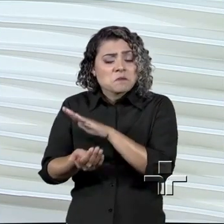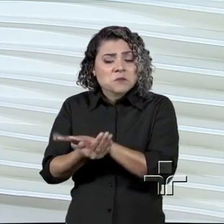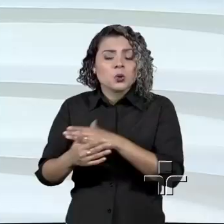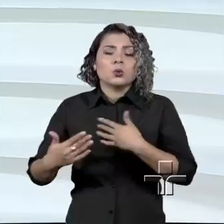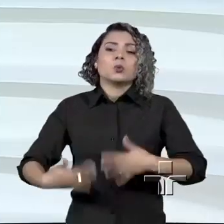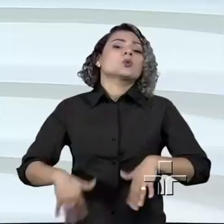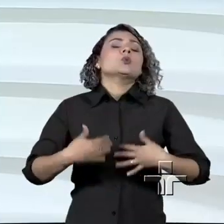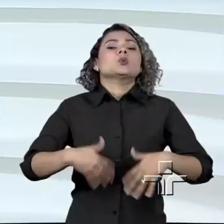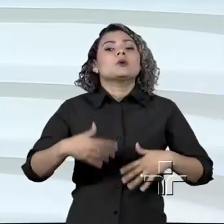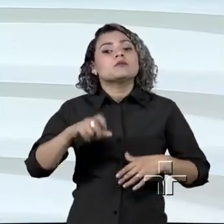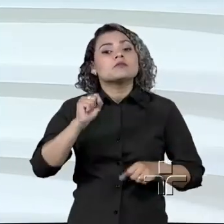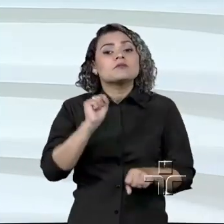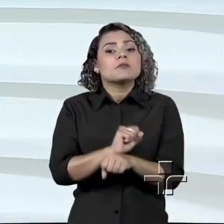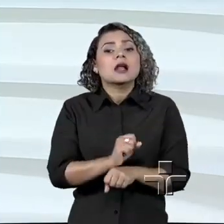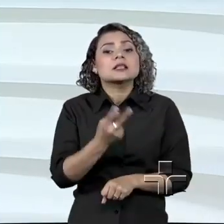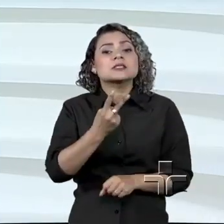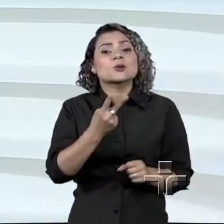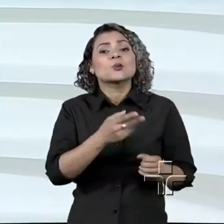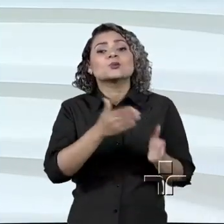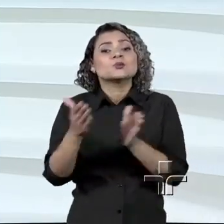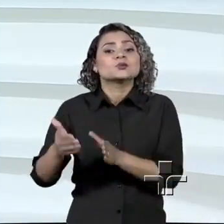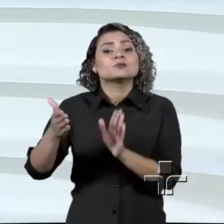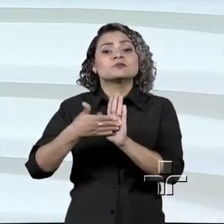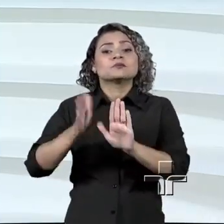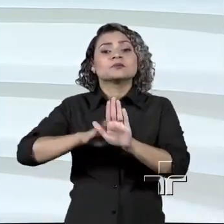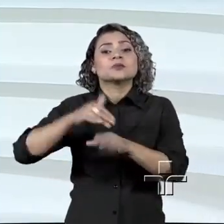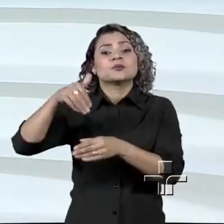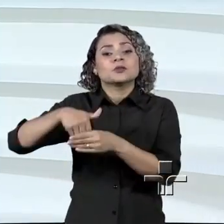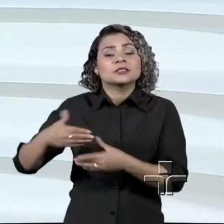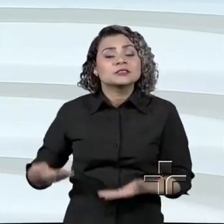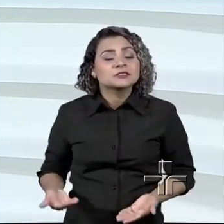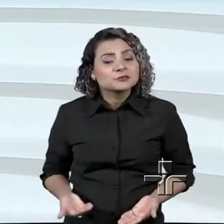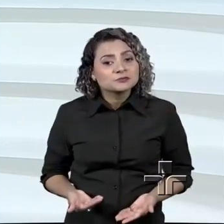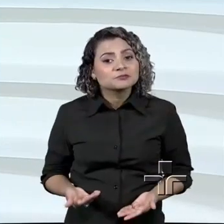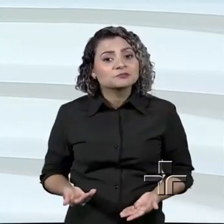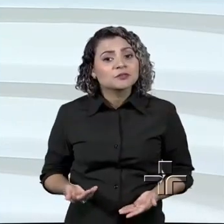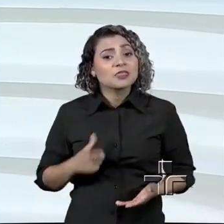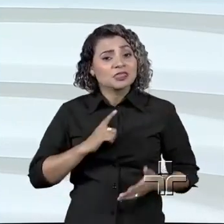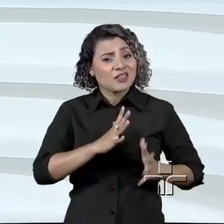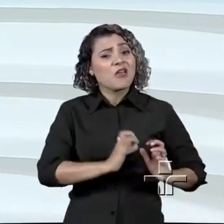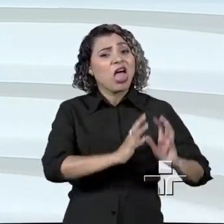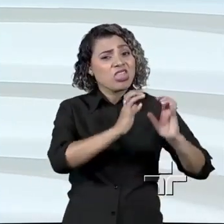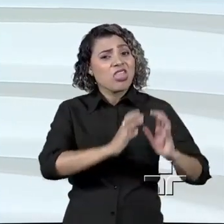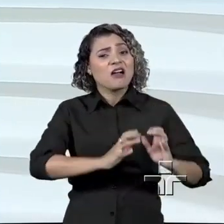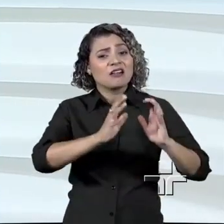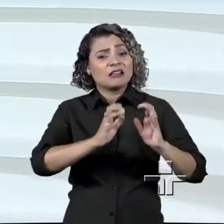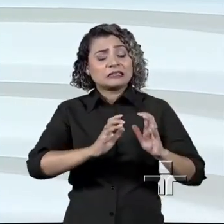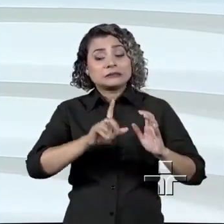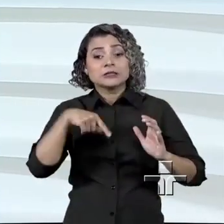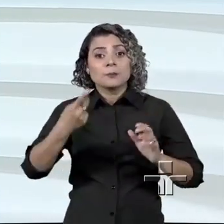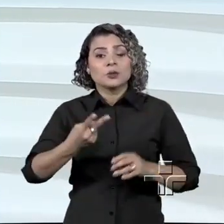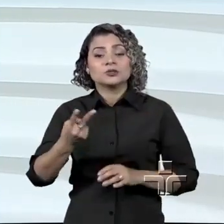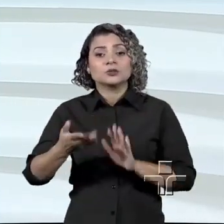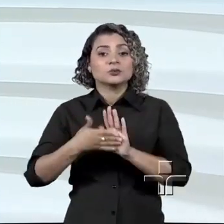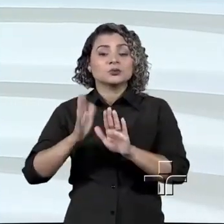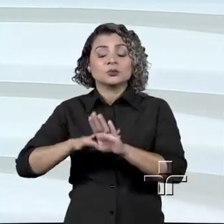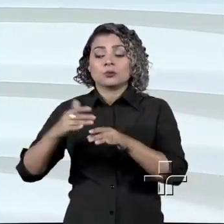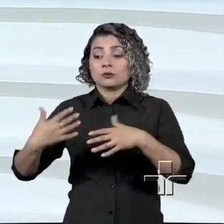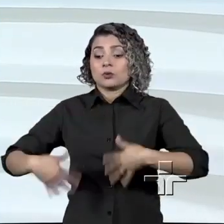meteu e foi parar no segundo turno. Então, talvez tenham outros fatos